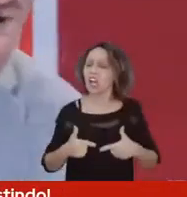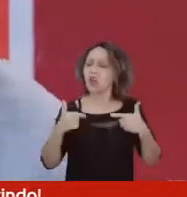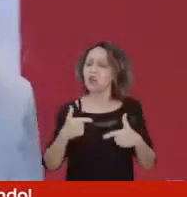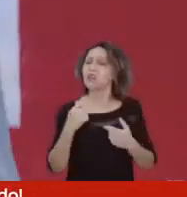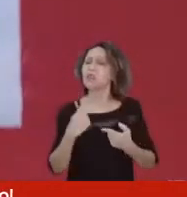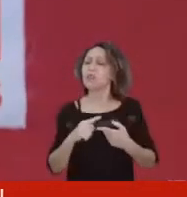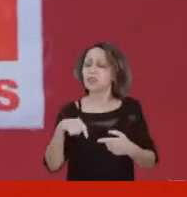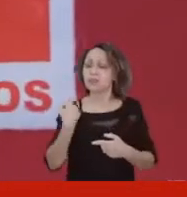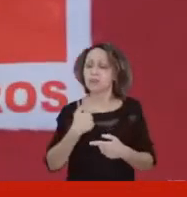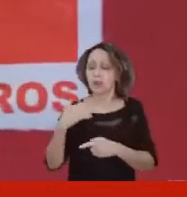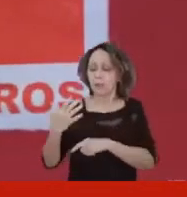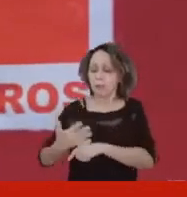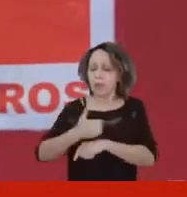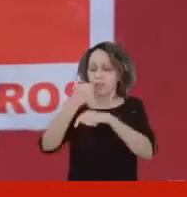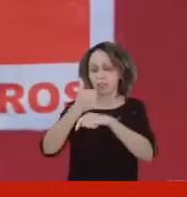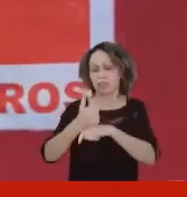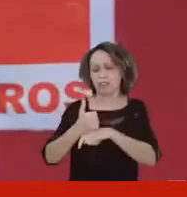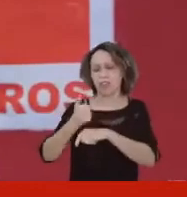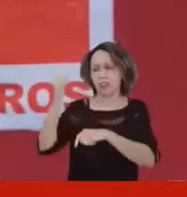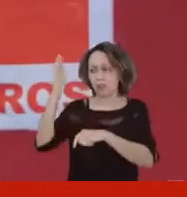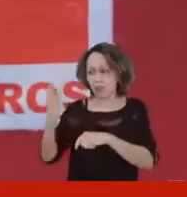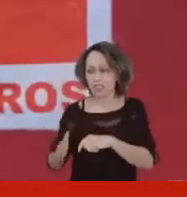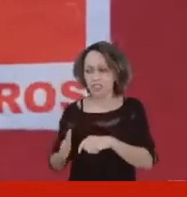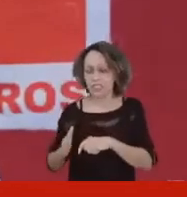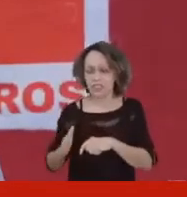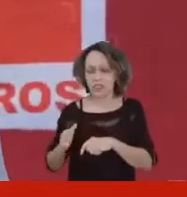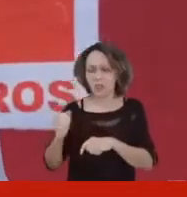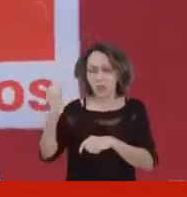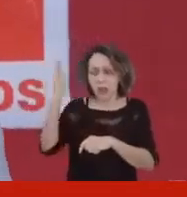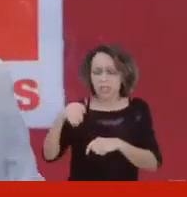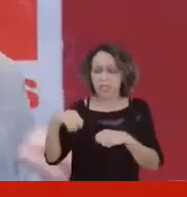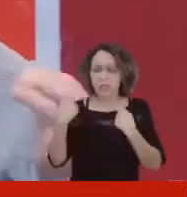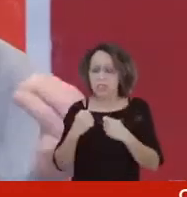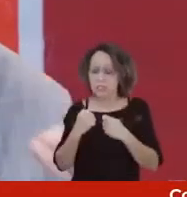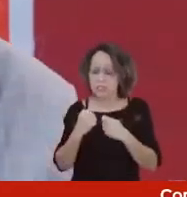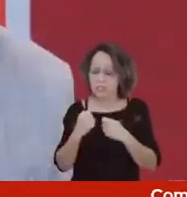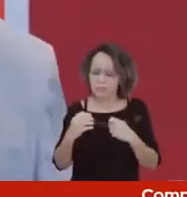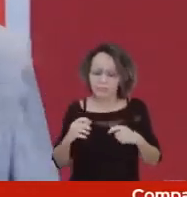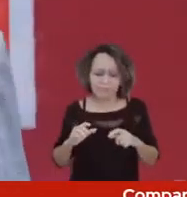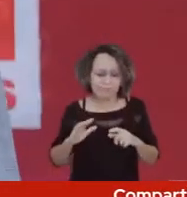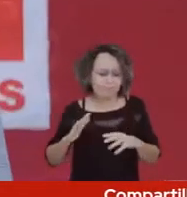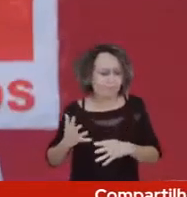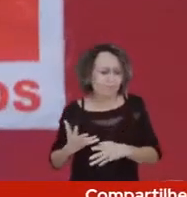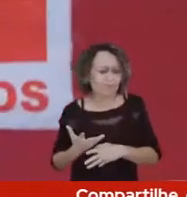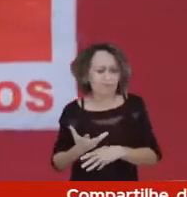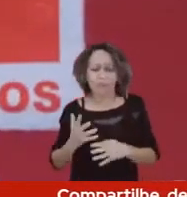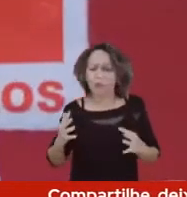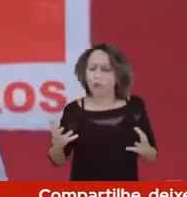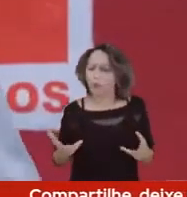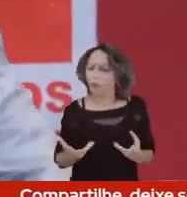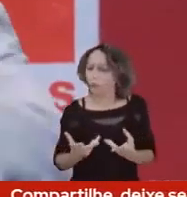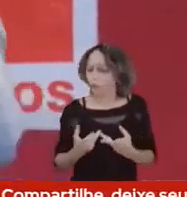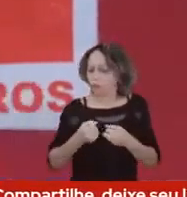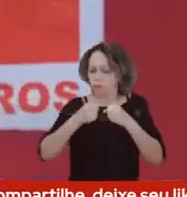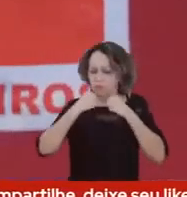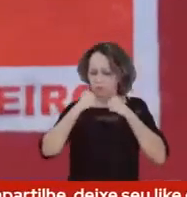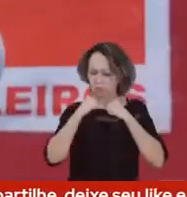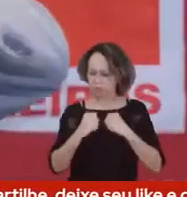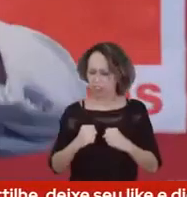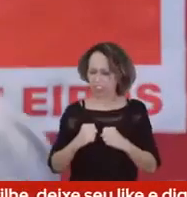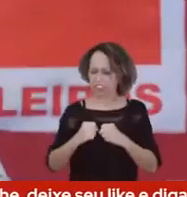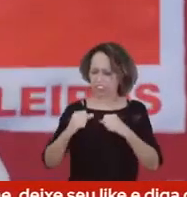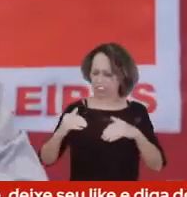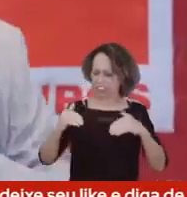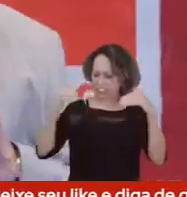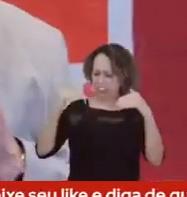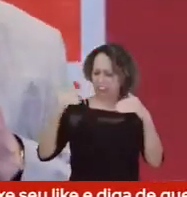país tem que ser uma grande potência. E, para ser uma grande potência, esse país tem que ser soberano. A gente quer ter relação com